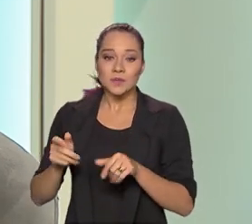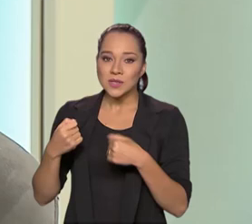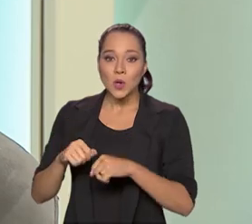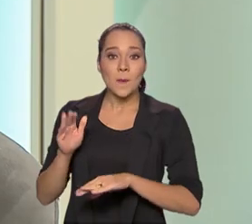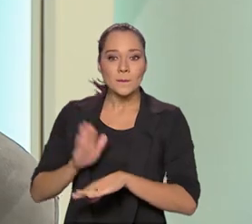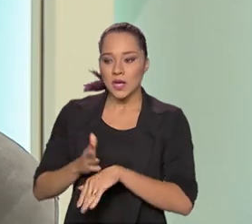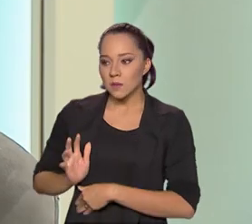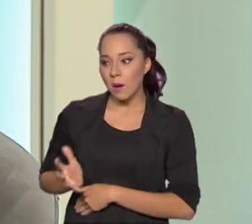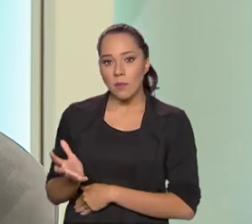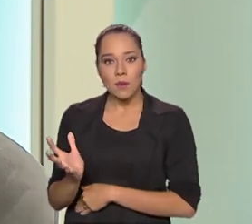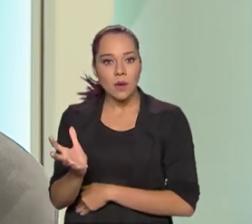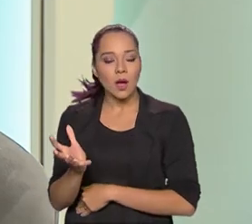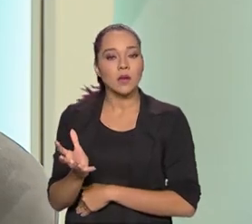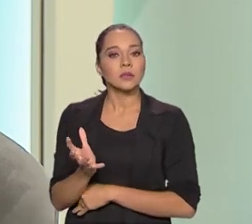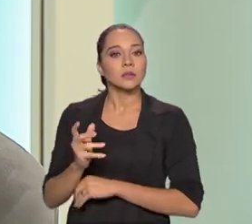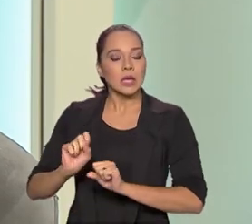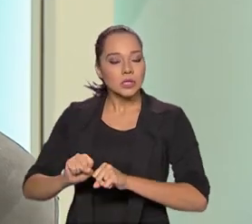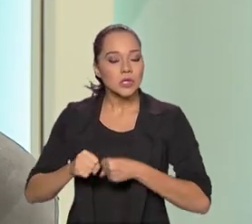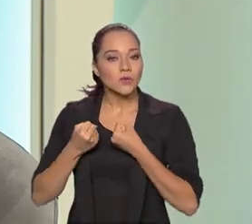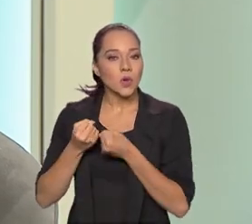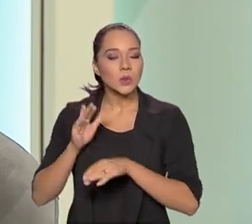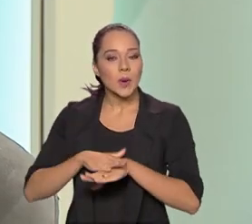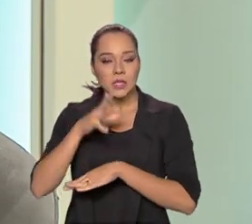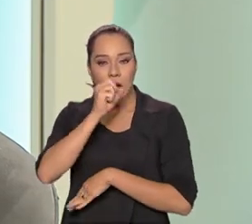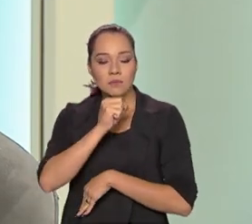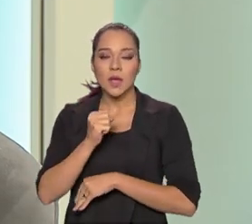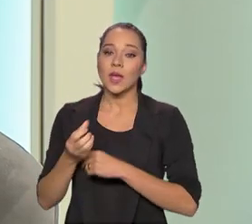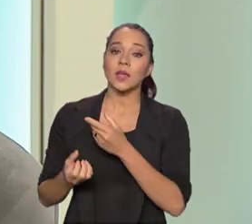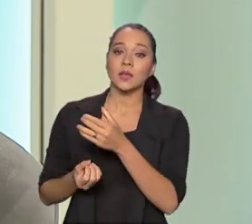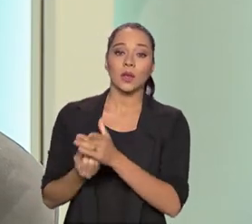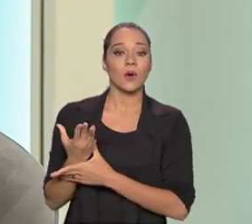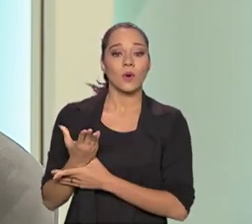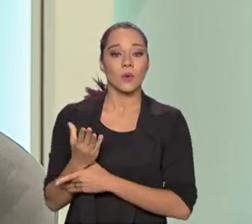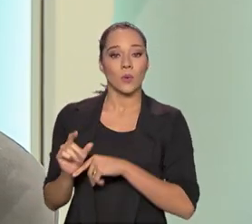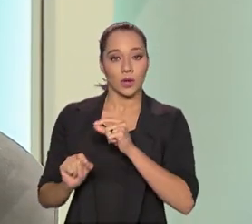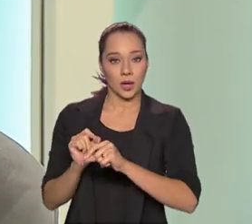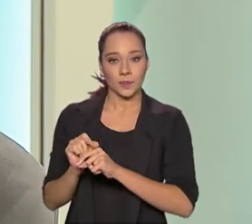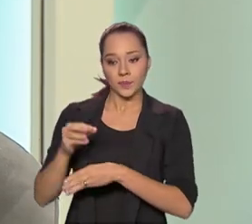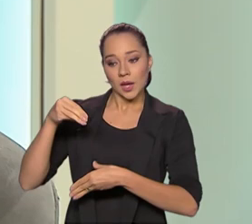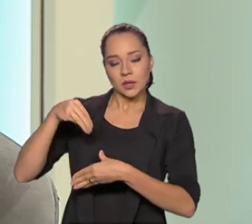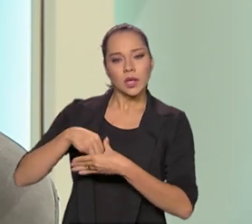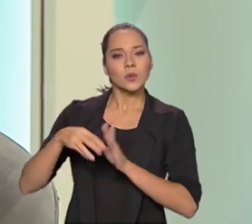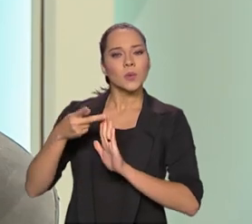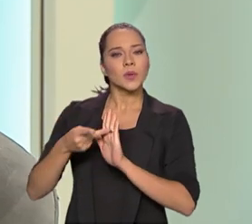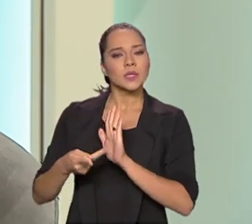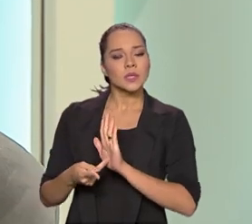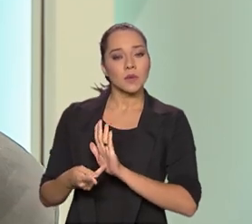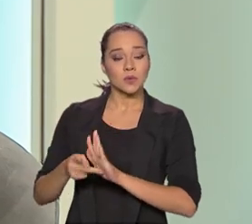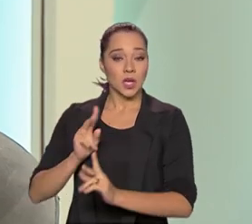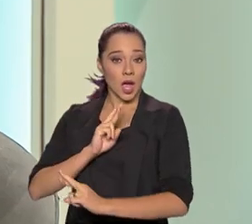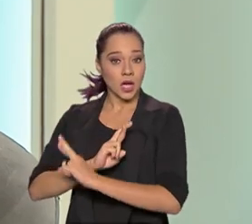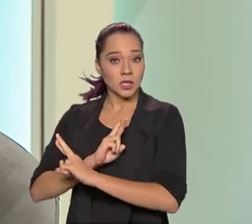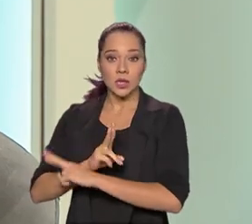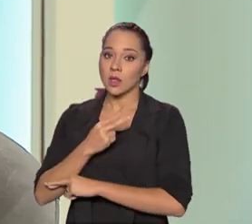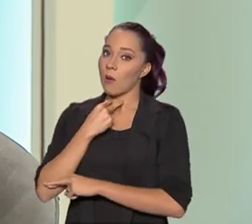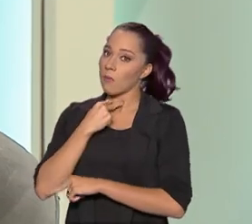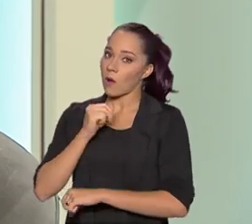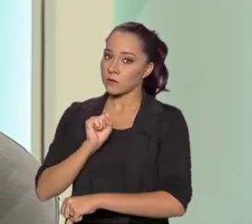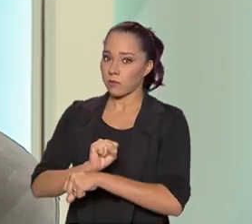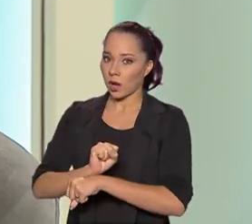acelerar esse trabalho e esse esforço. E criamos, dentro do princípio de que a Receita não poderia